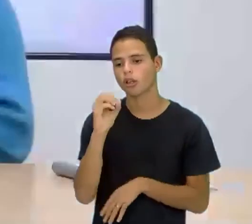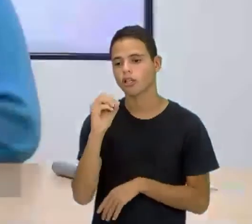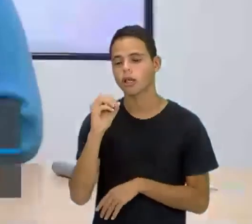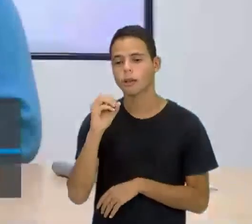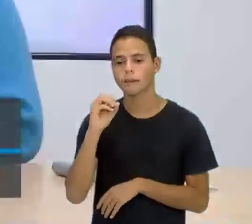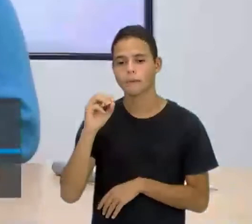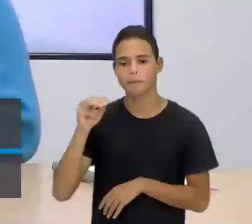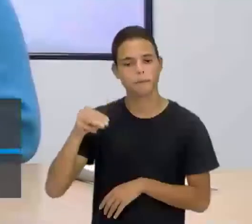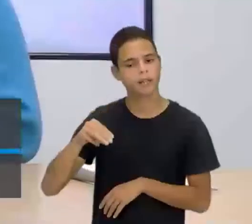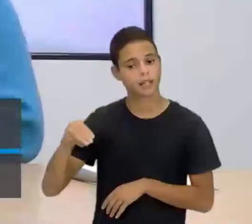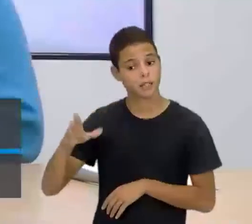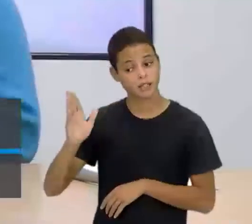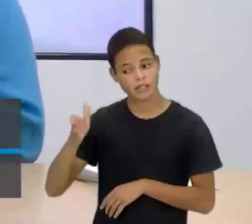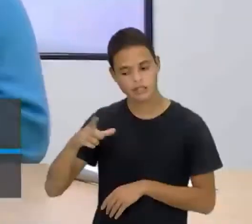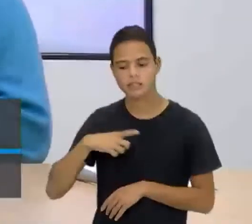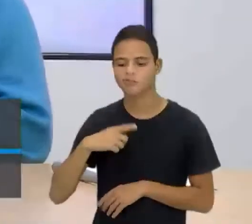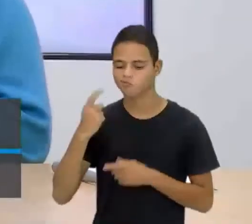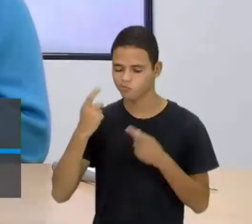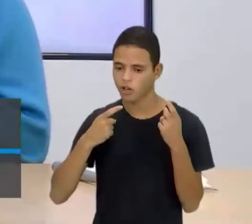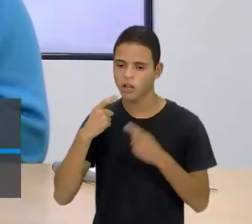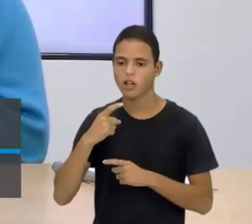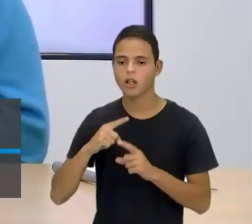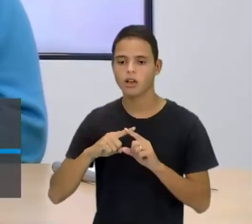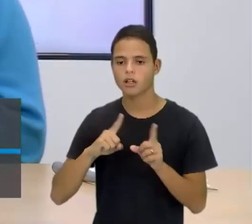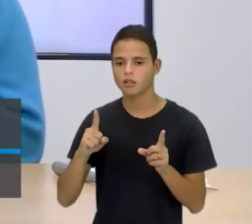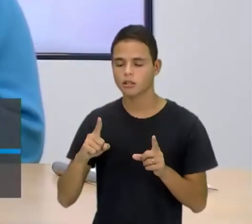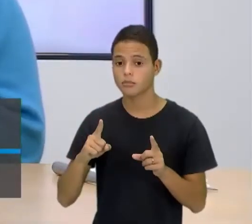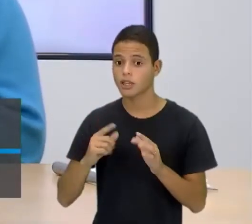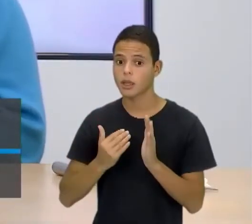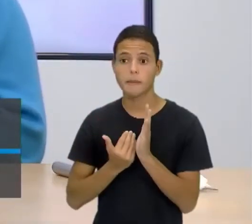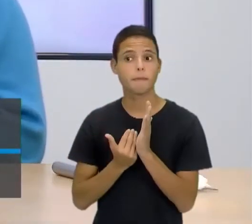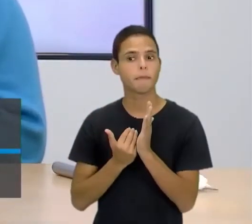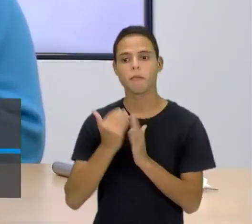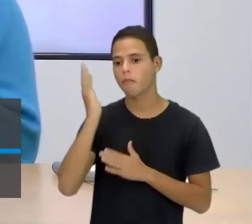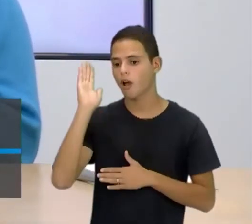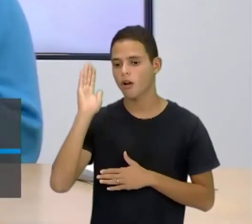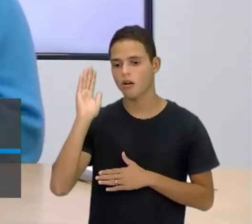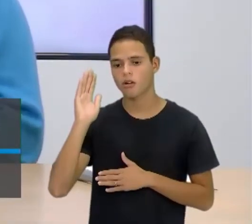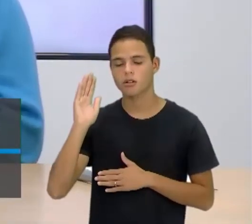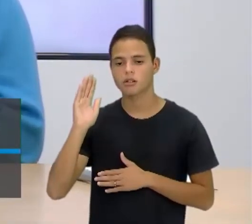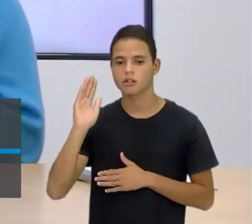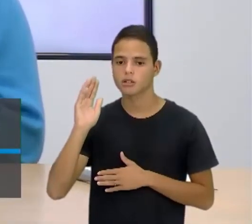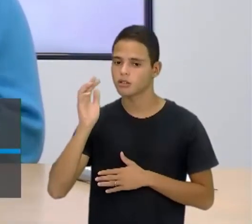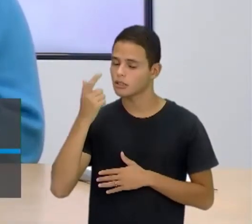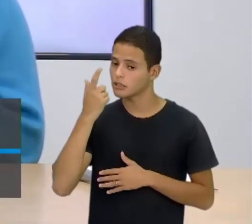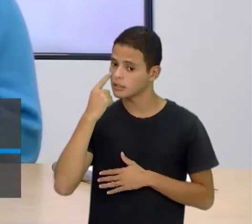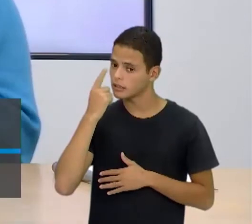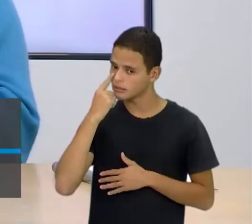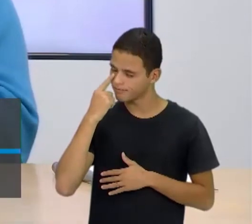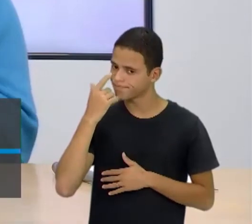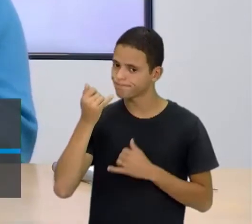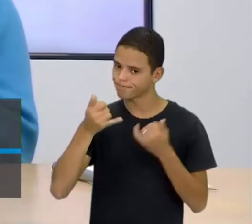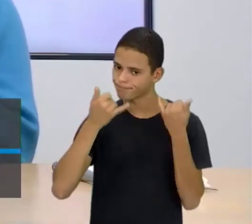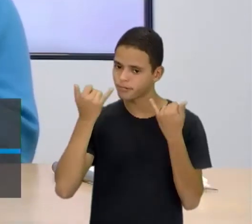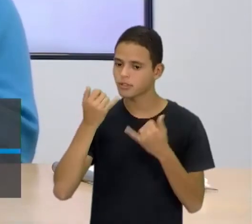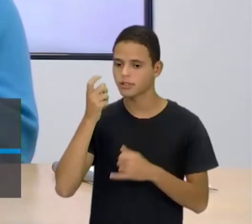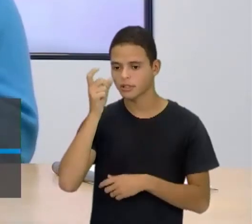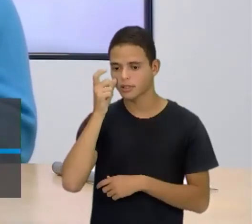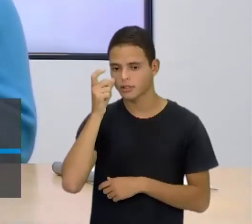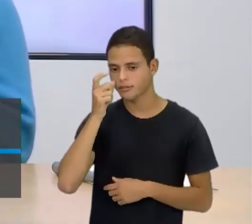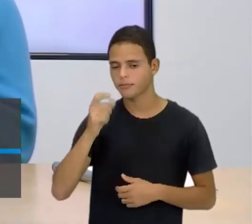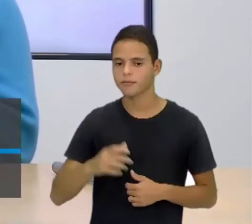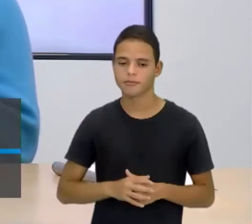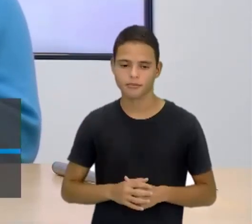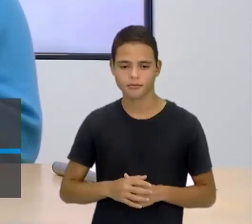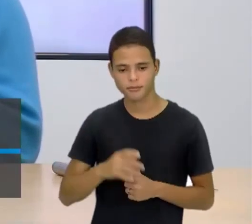algo preocupante. Mas nós estamos falando que ultrapassou 80. Olha que informação relevante. Tudo bem?